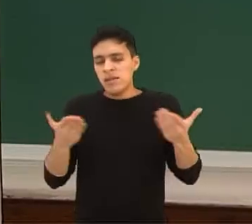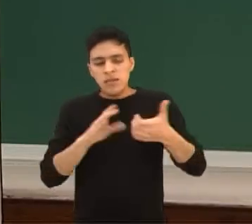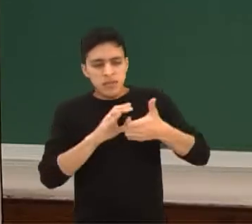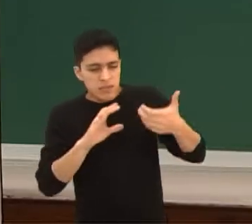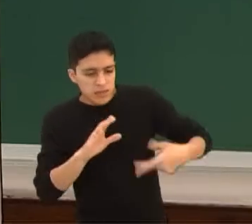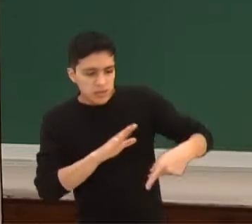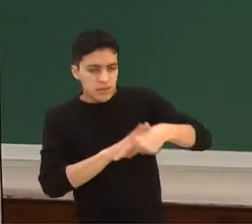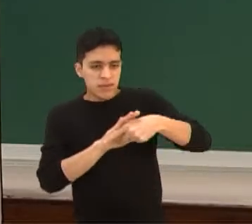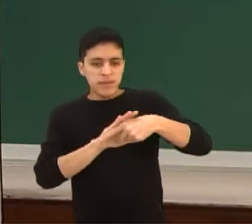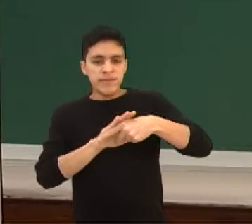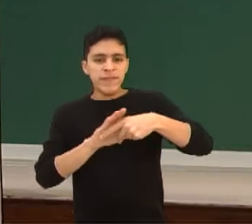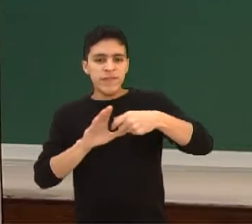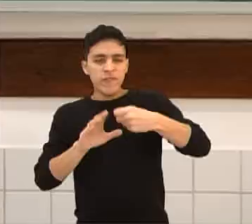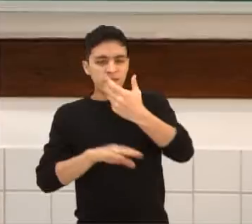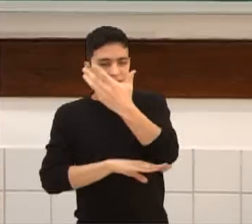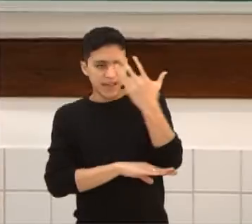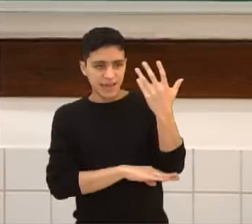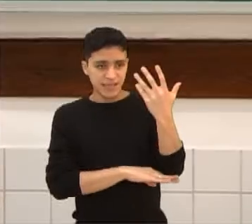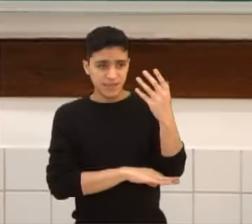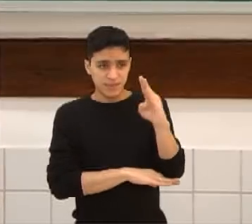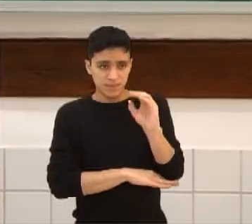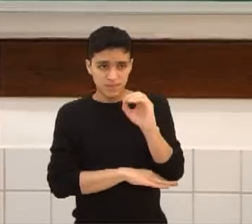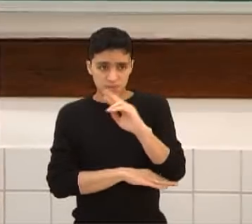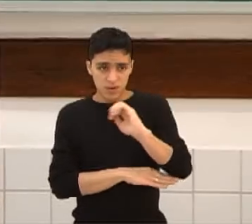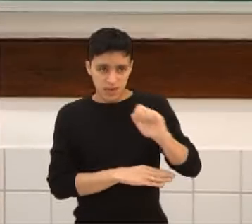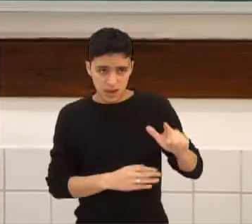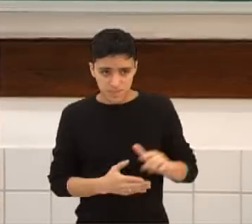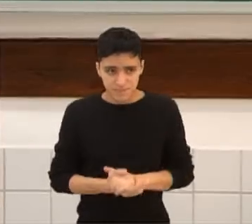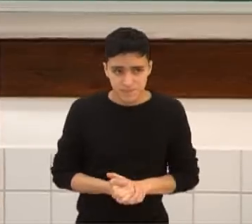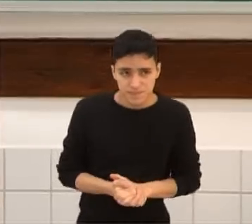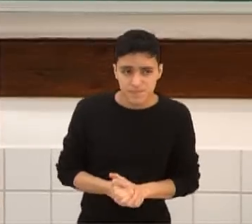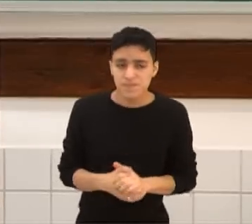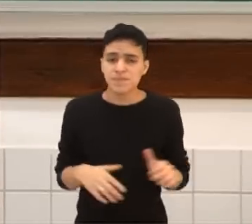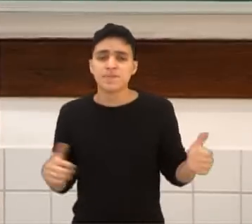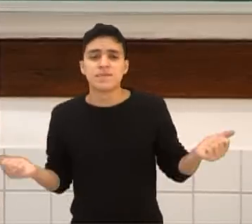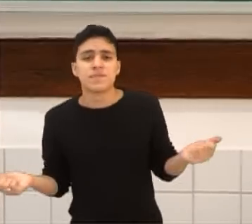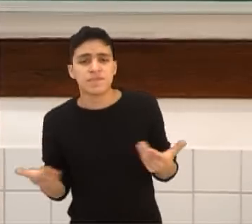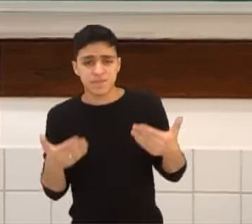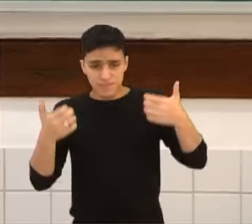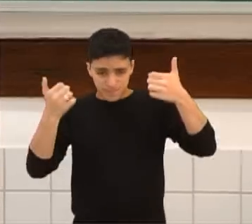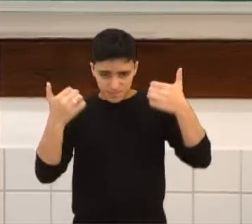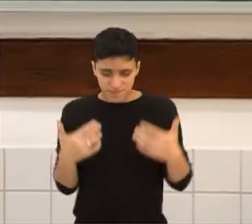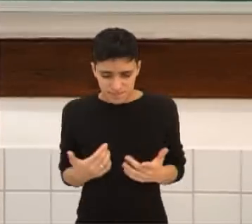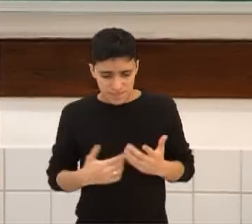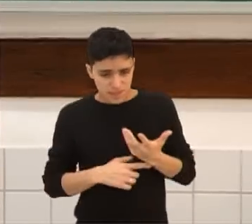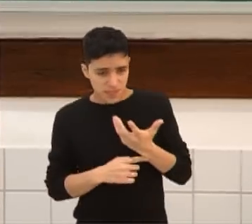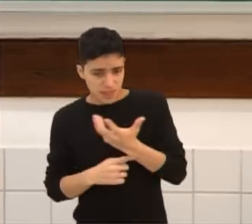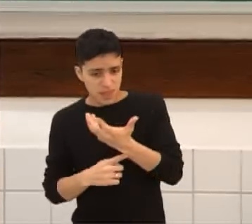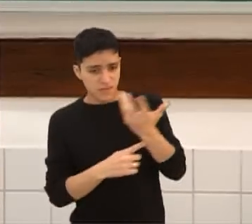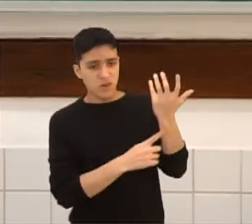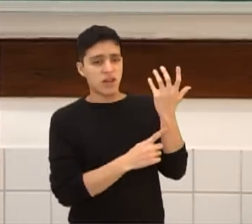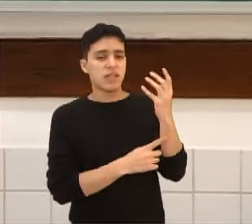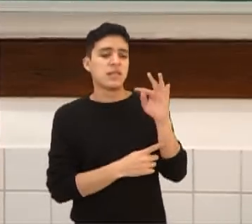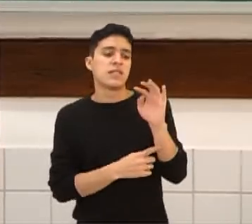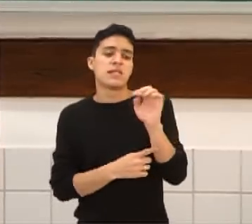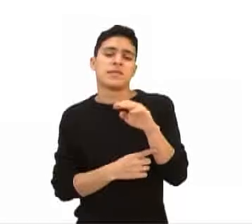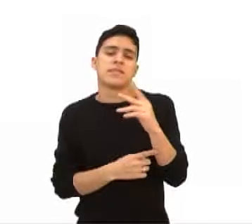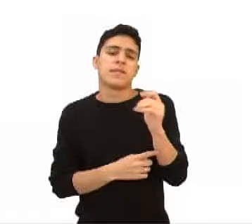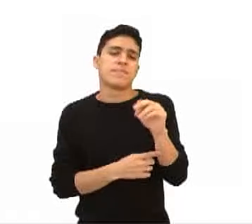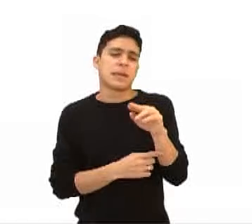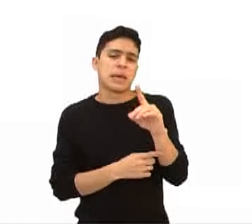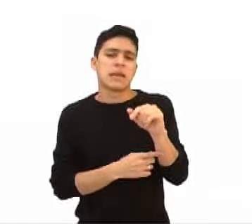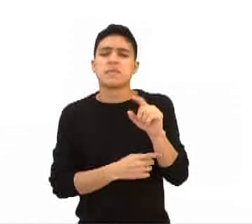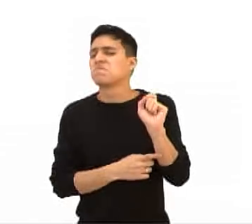características da floresta boreal. Agora nós vamos falar sobre a floresta temperada. O que é importante você saber sobre a